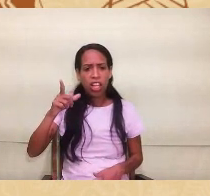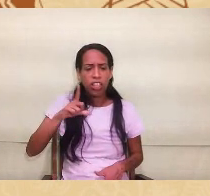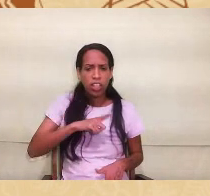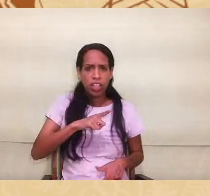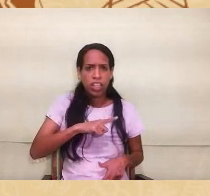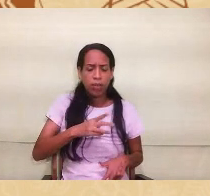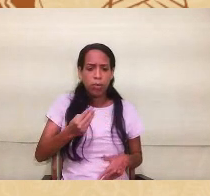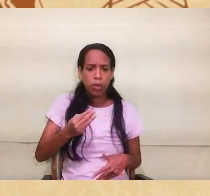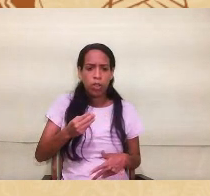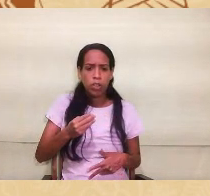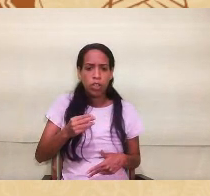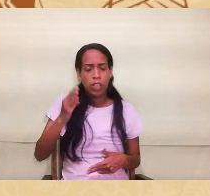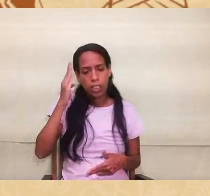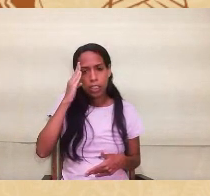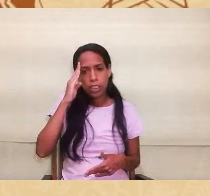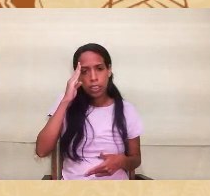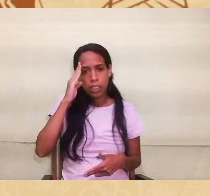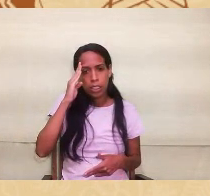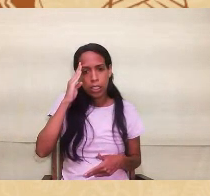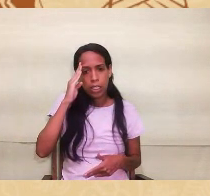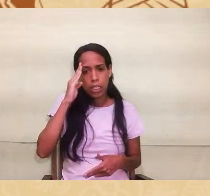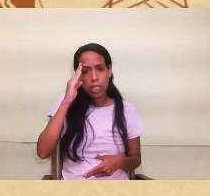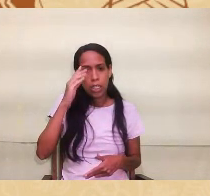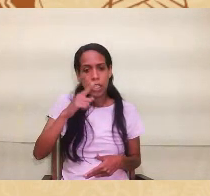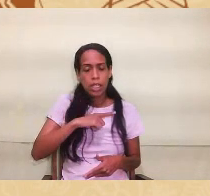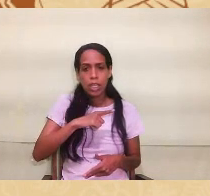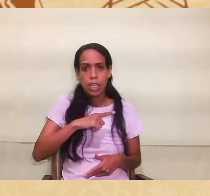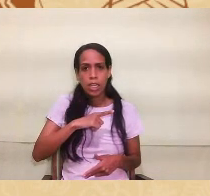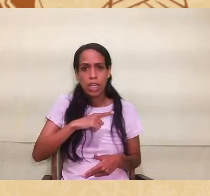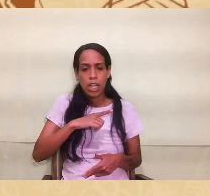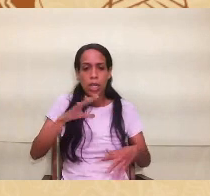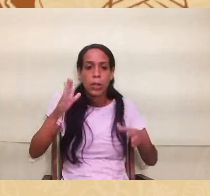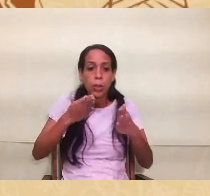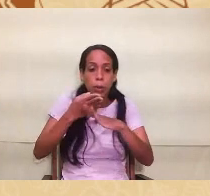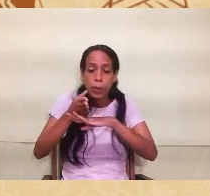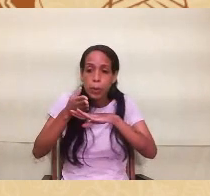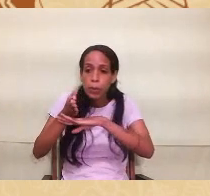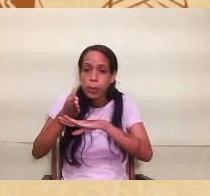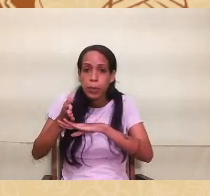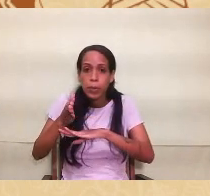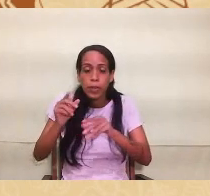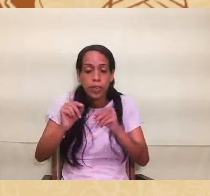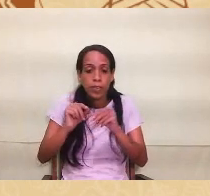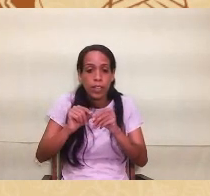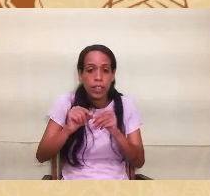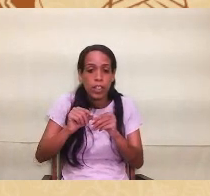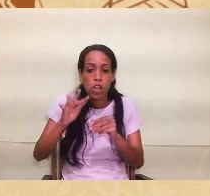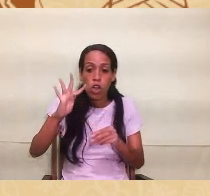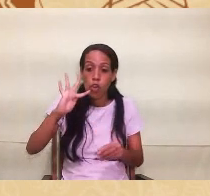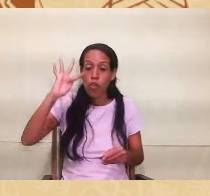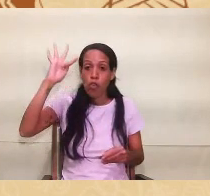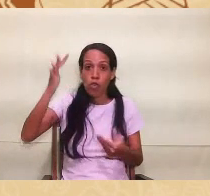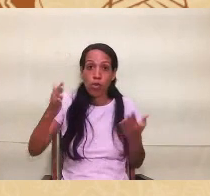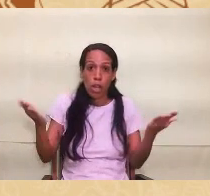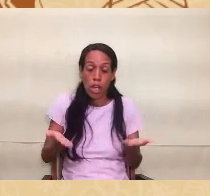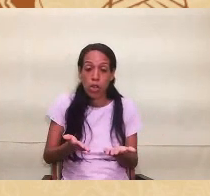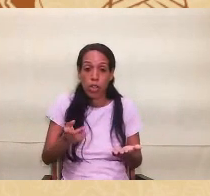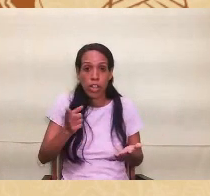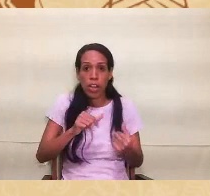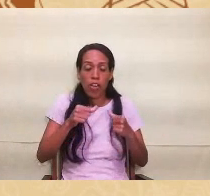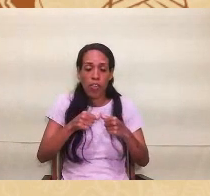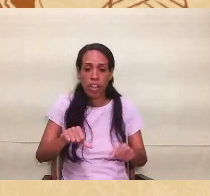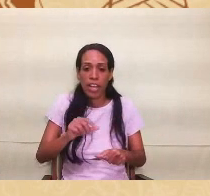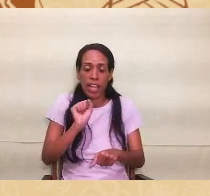né? Quem sabe podemos, indígena e modestamente, auxiliar outras pessoas a cultivarem um futuro agora e não ficar